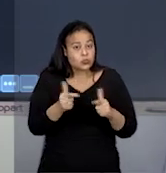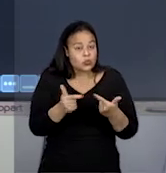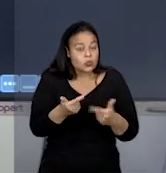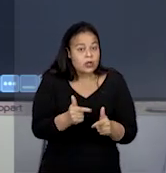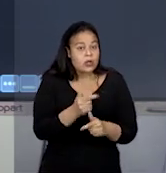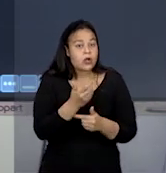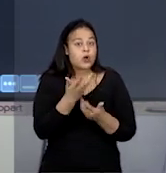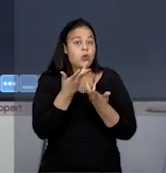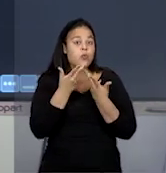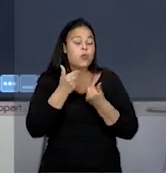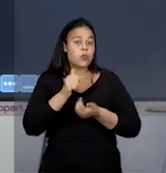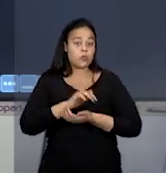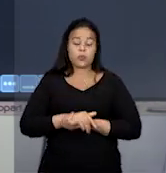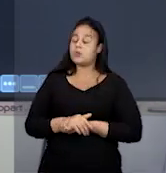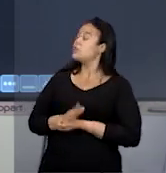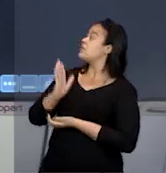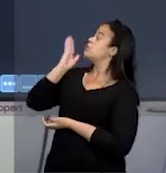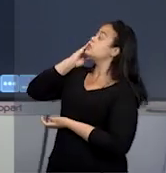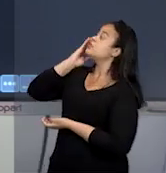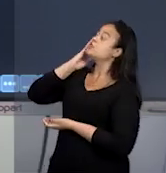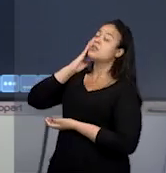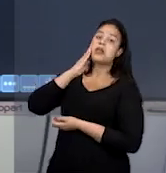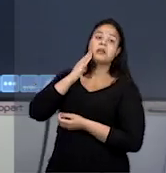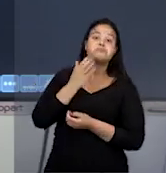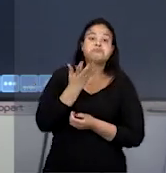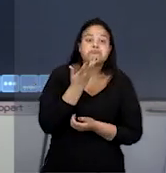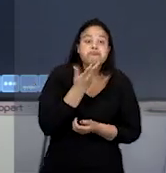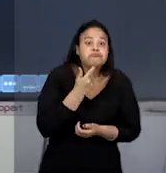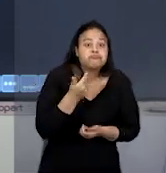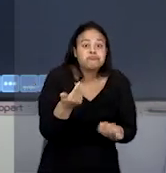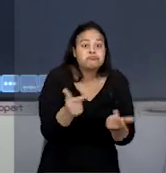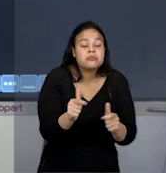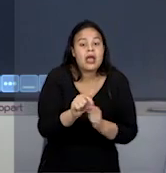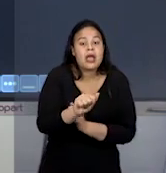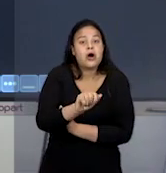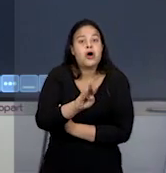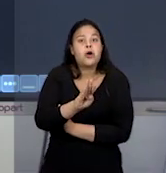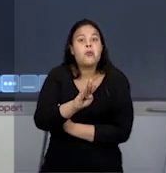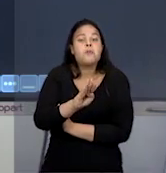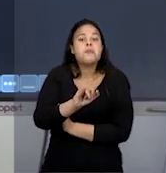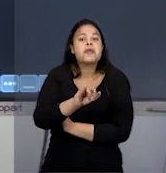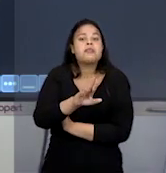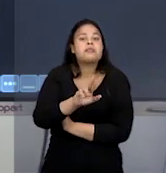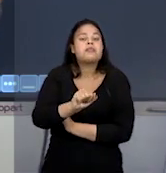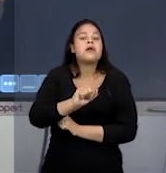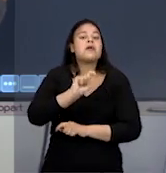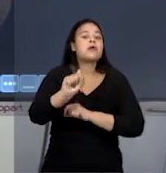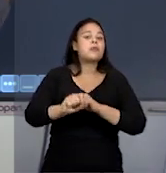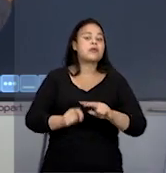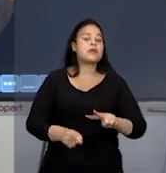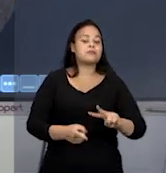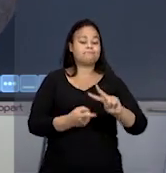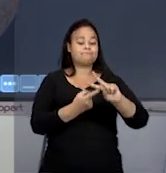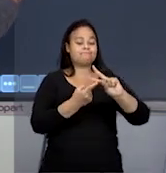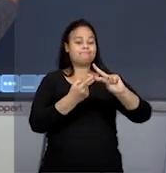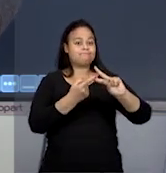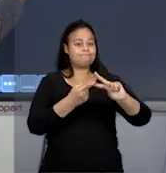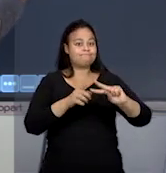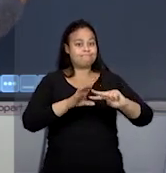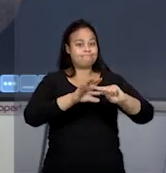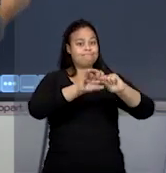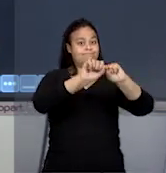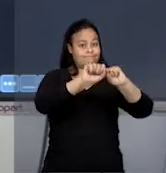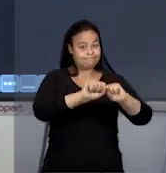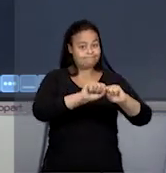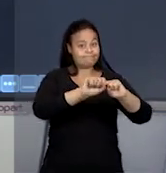albina, eu sei que a minha cobra albina, ela não produz pigmento. No caso, então, ela vai ter que ser recessiva. Azinho, azinho,